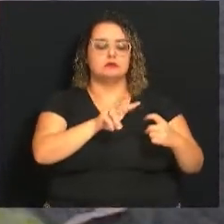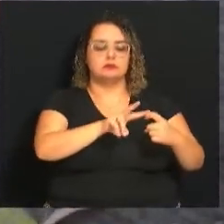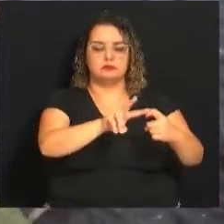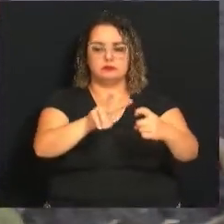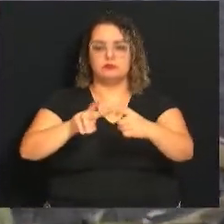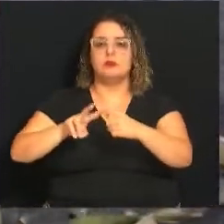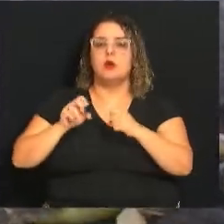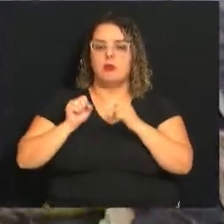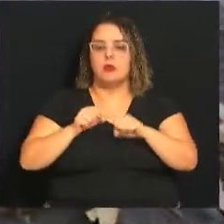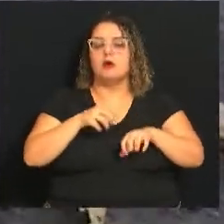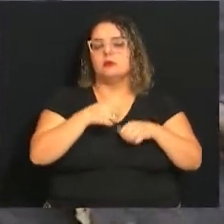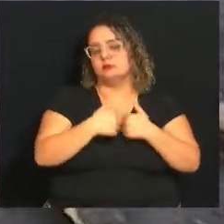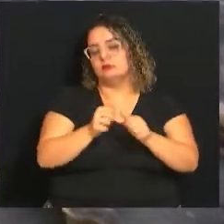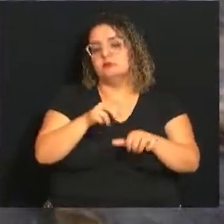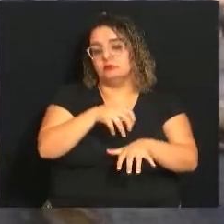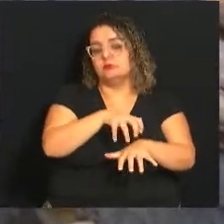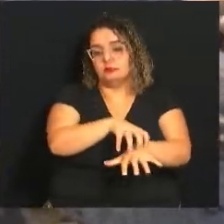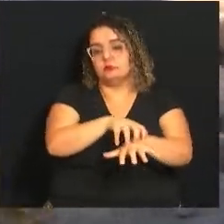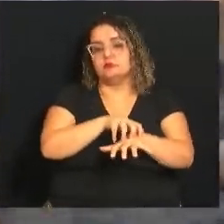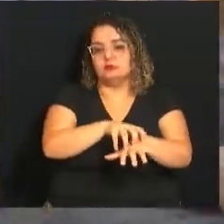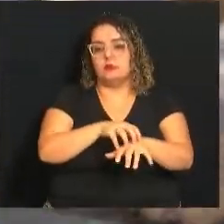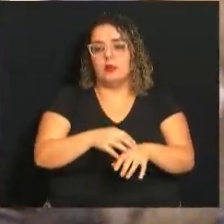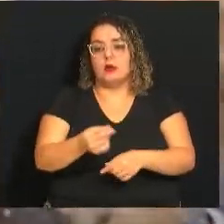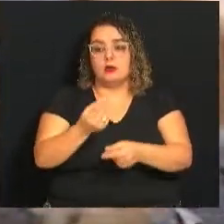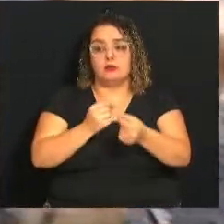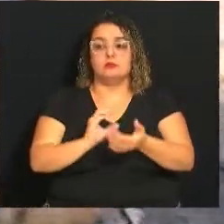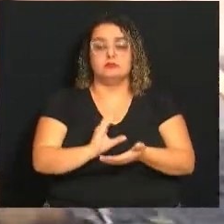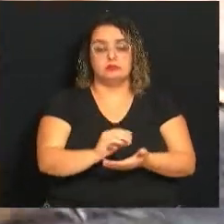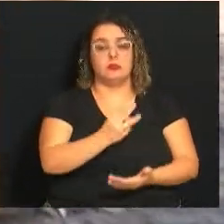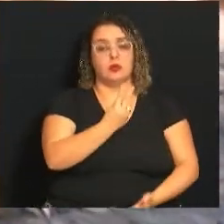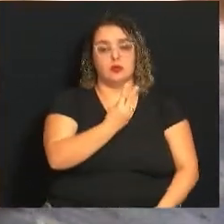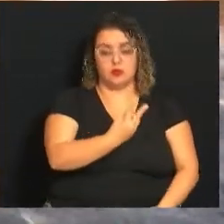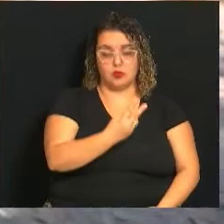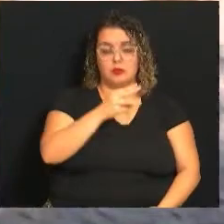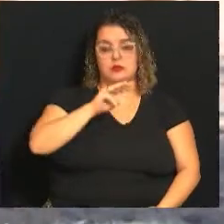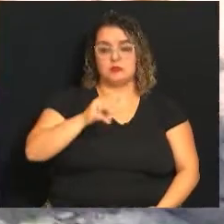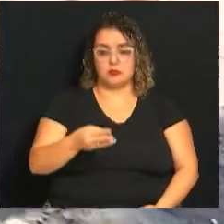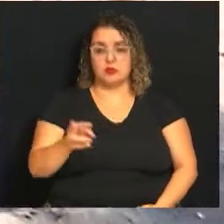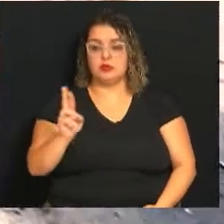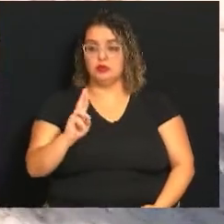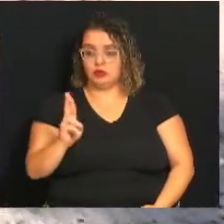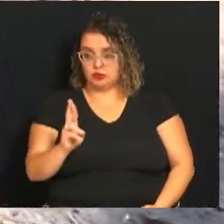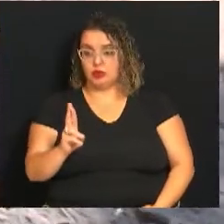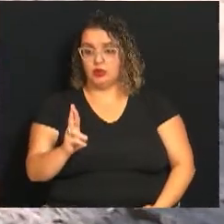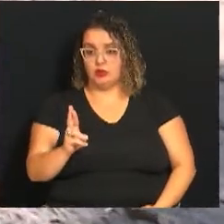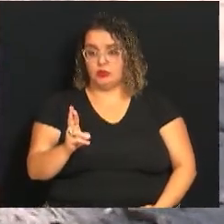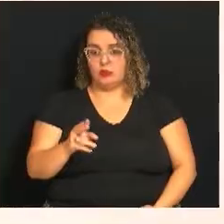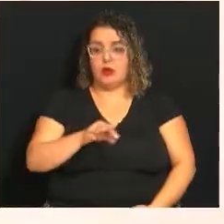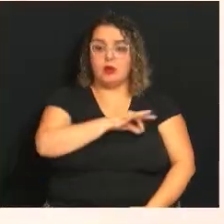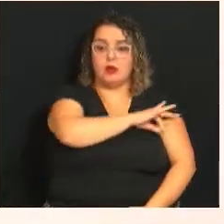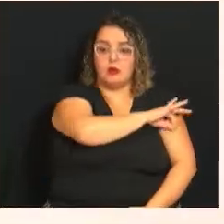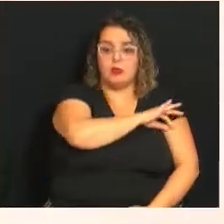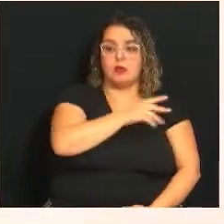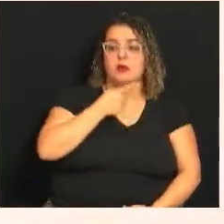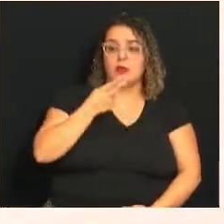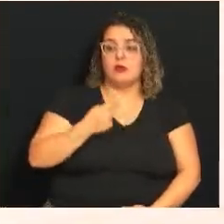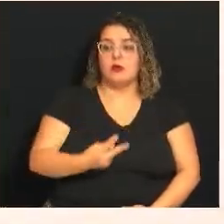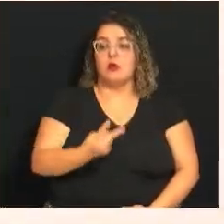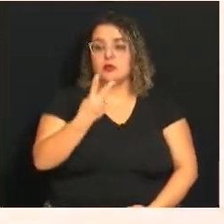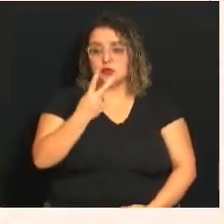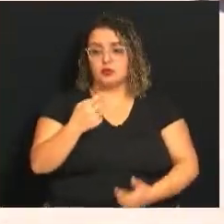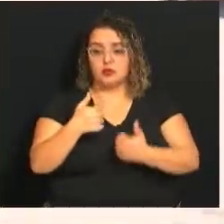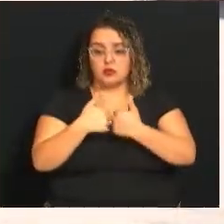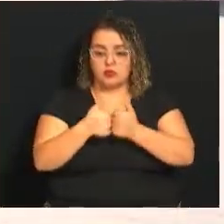em cuja implantação serão investidos r$ 2000000 segundo antecipou a prefeitura dois micro-ônibus